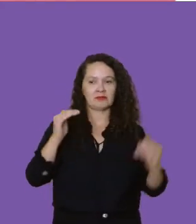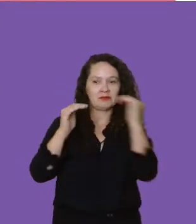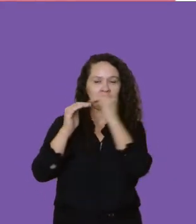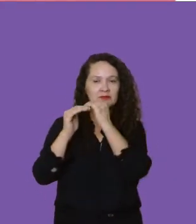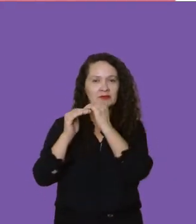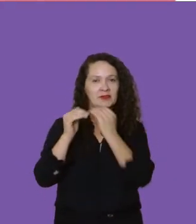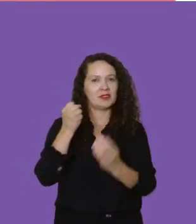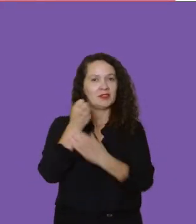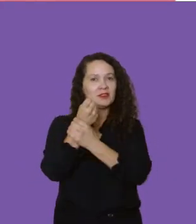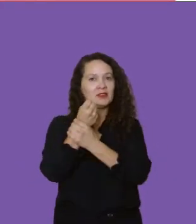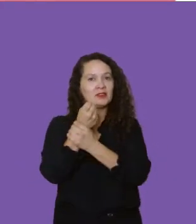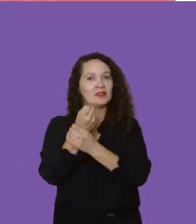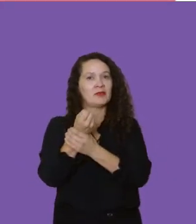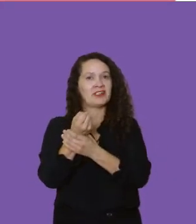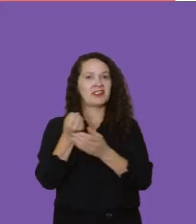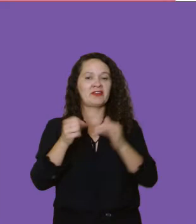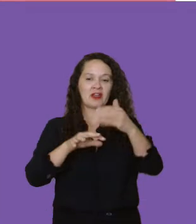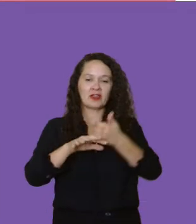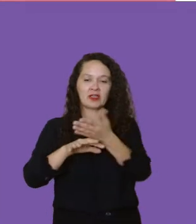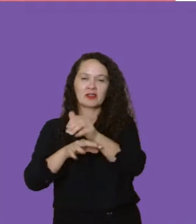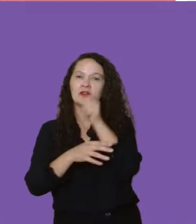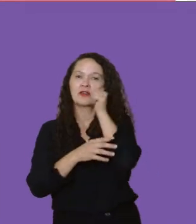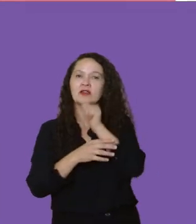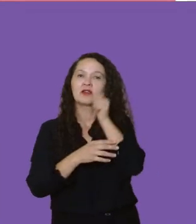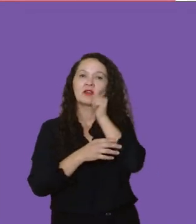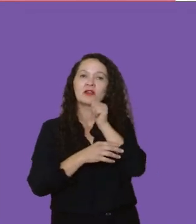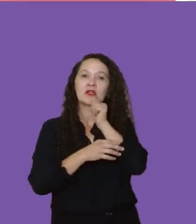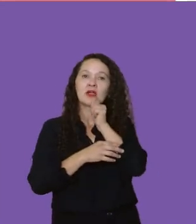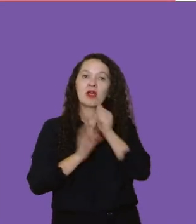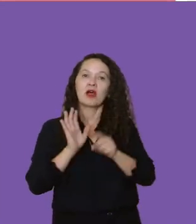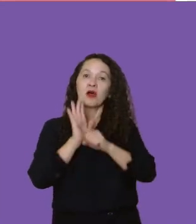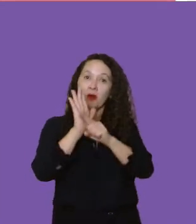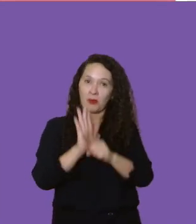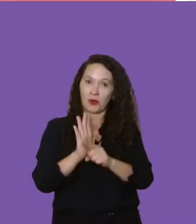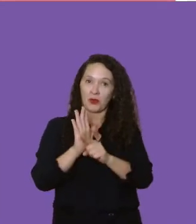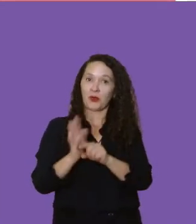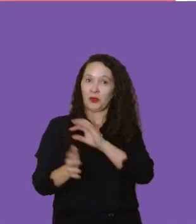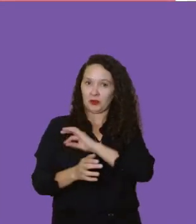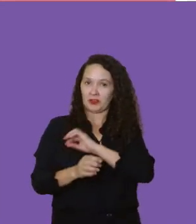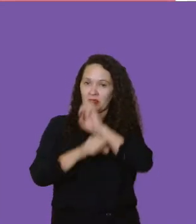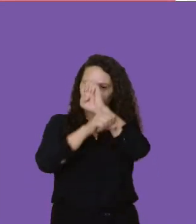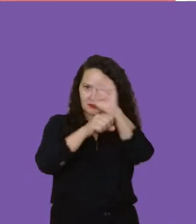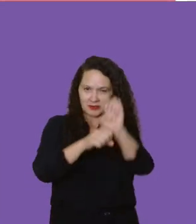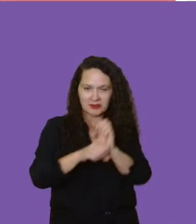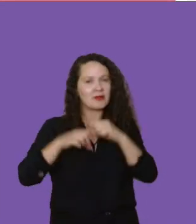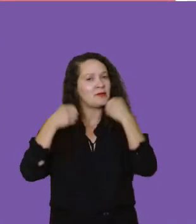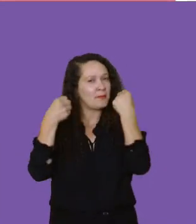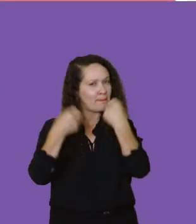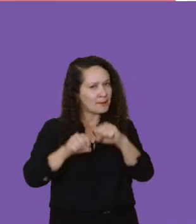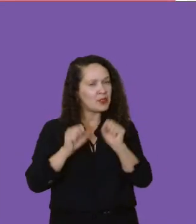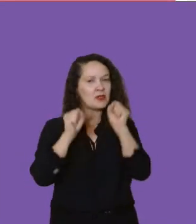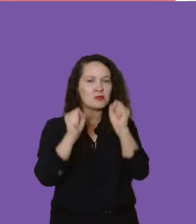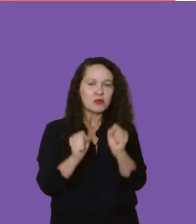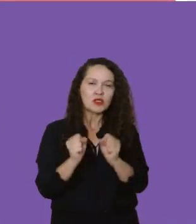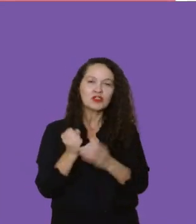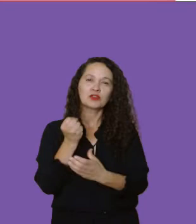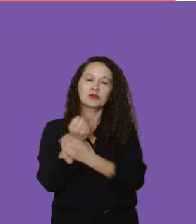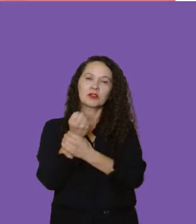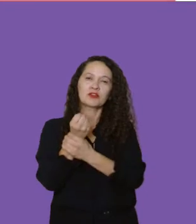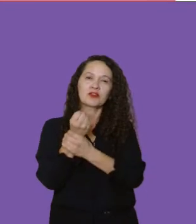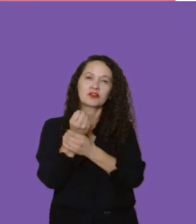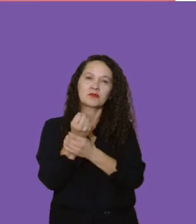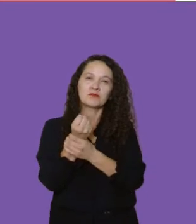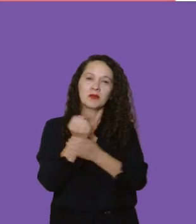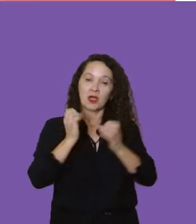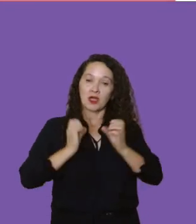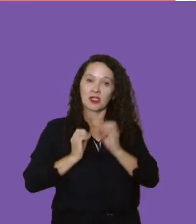de fato o acesso das mulheres aos benefícios previdenciários. O Estado pode garantir maior distribuição da